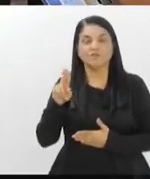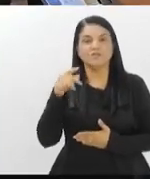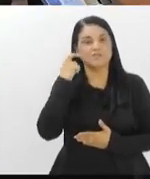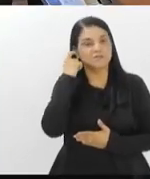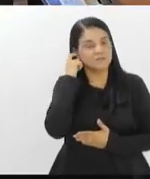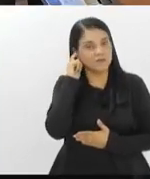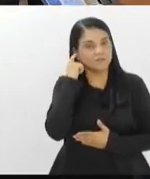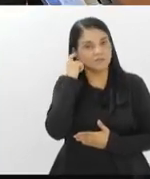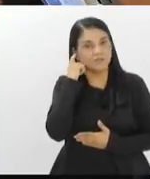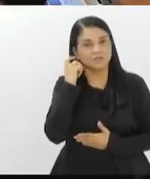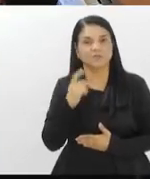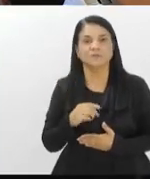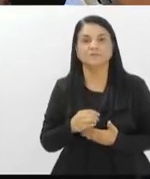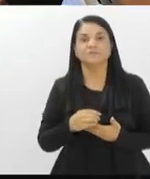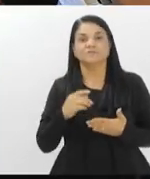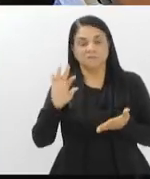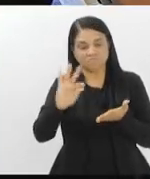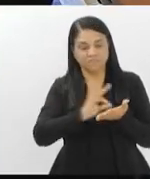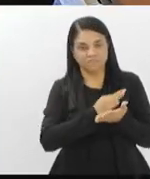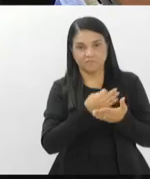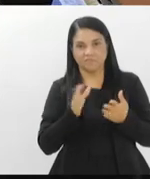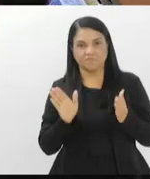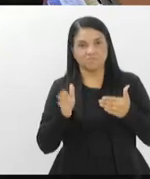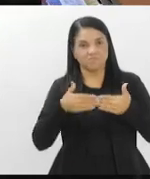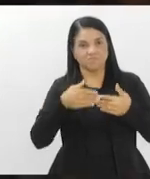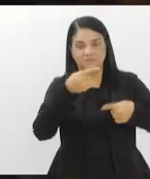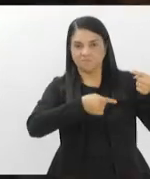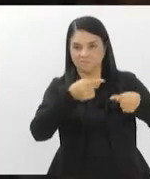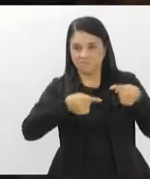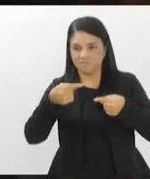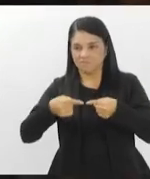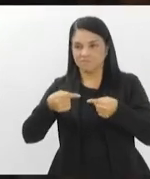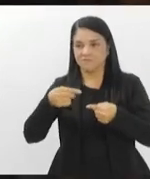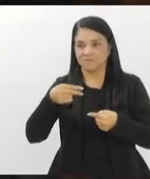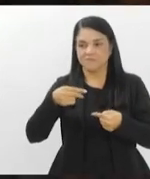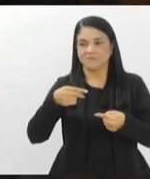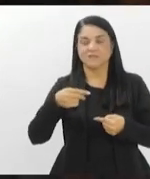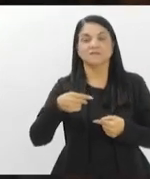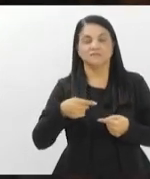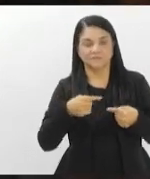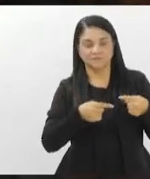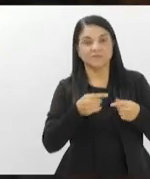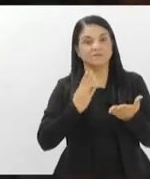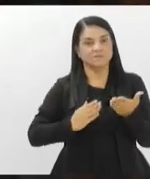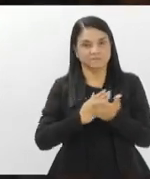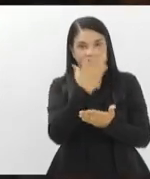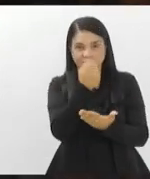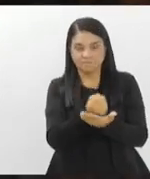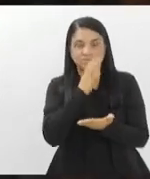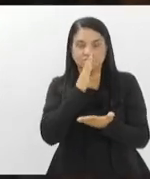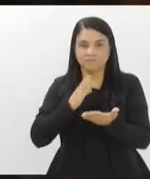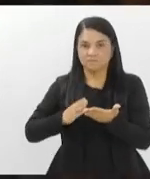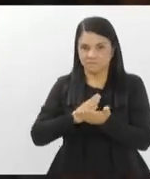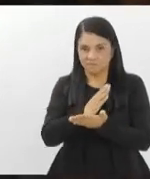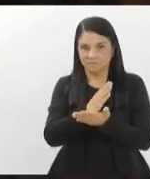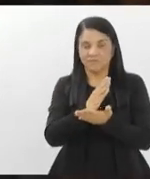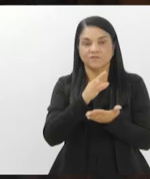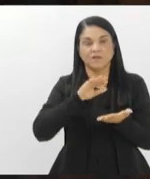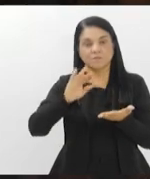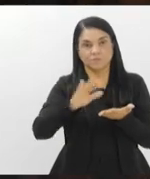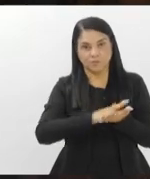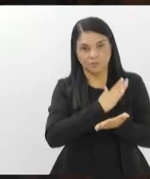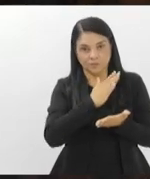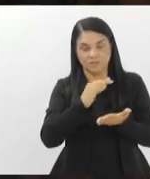Não havendo mais oradores inscritos, encerrada a discussão. Em votação, os senhores que aprovam permaneçam como estão, aprovado, vai à